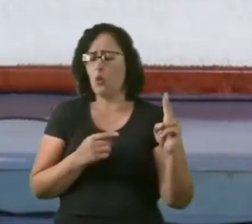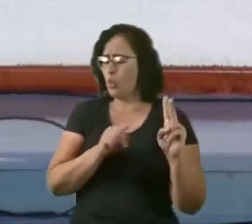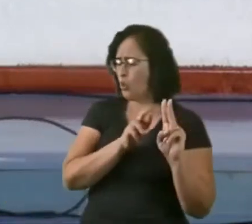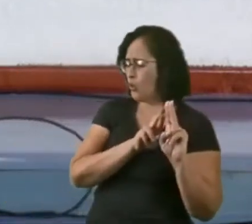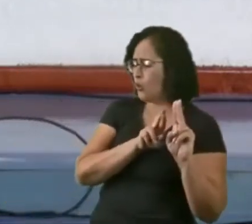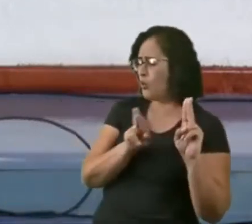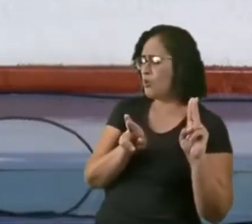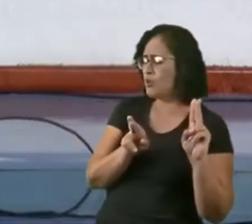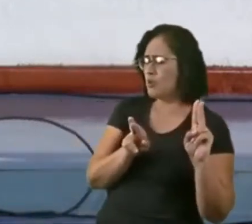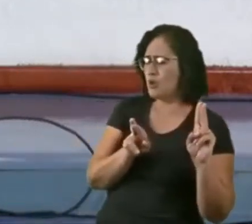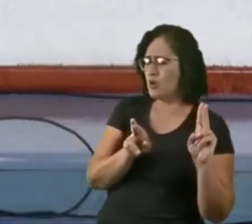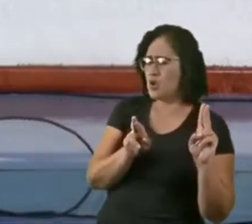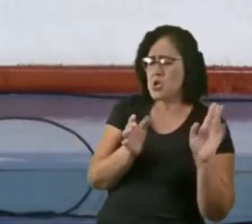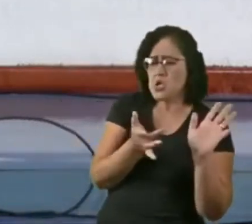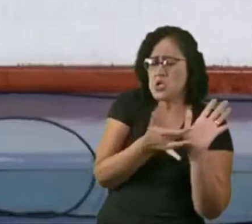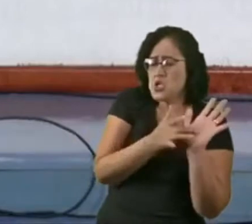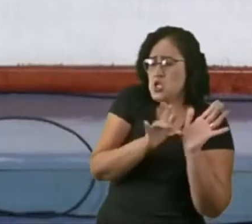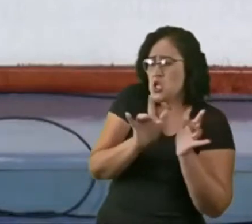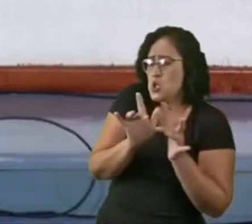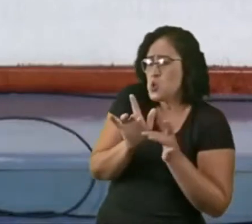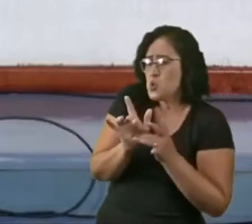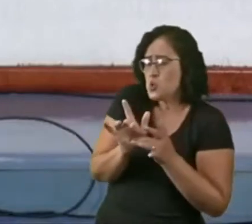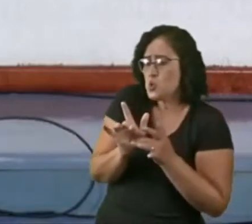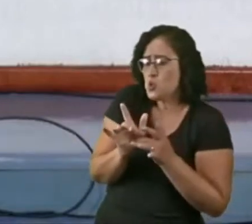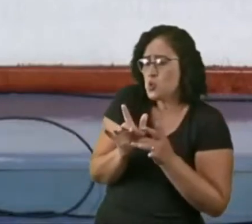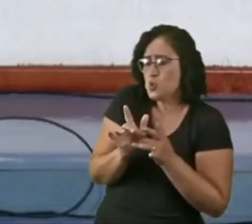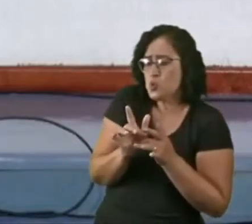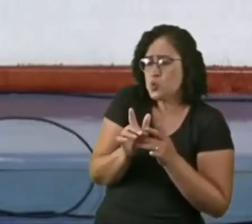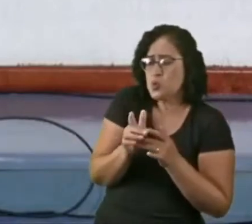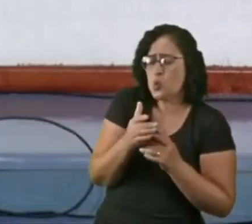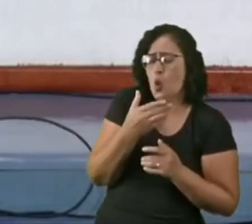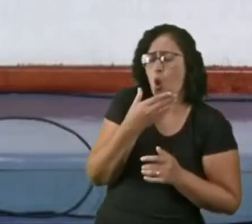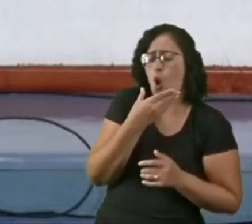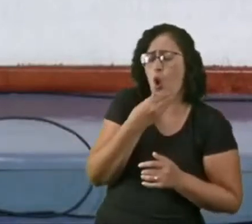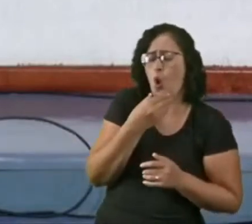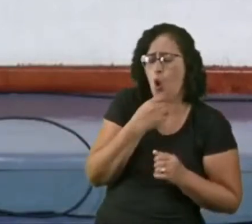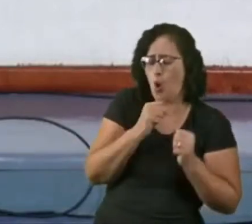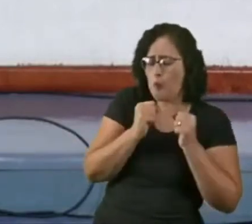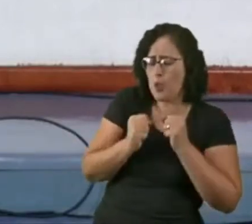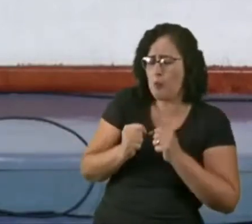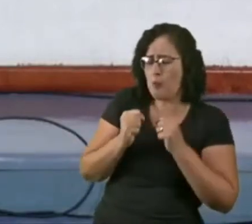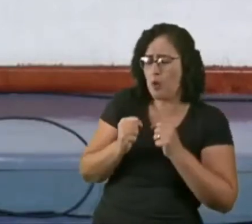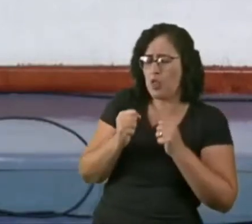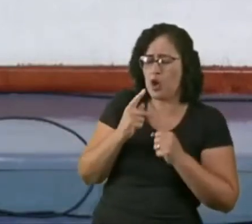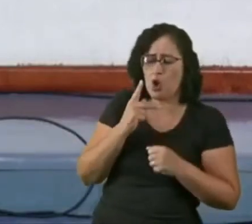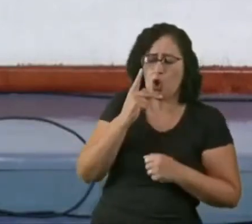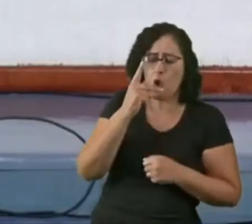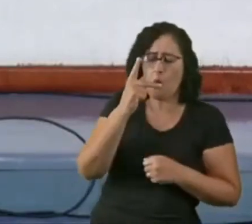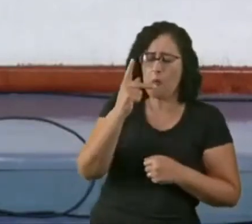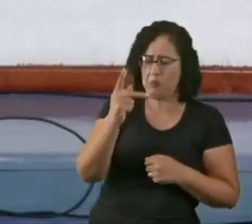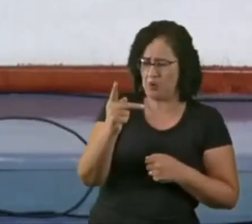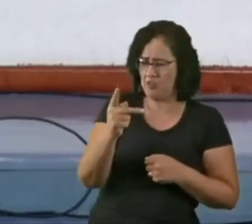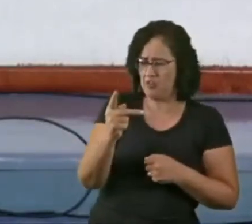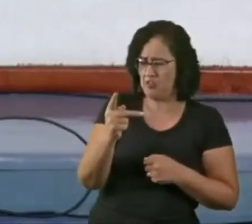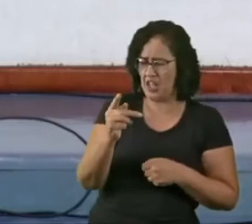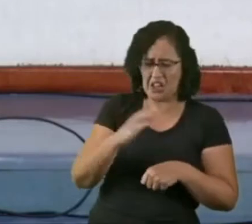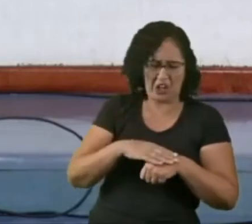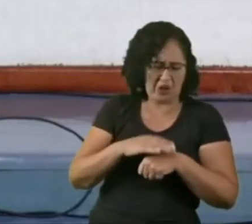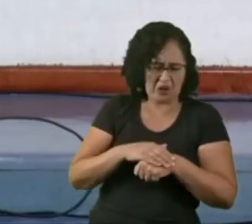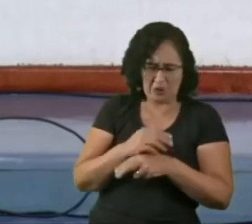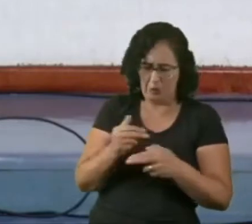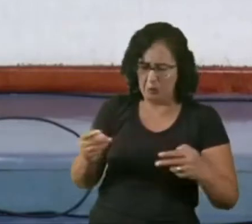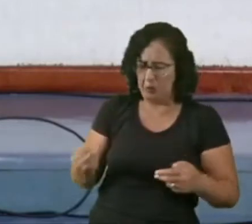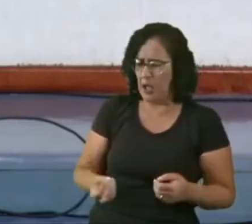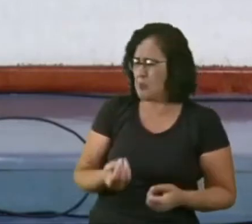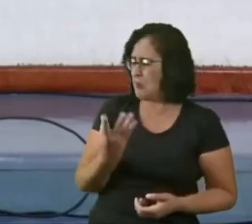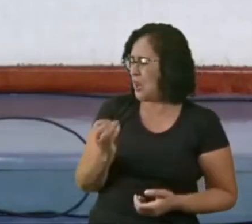eles. Ele era um profeta, poderoso em palavras e em obras diante de Deus e de todo o povo. Os chefes